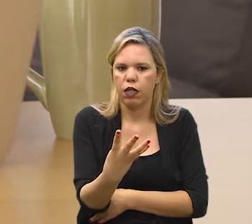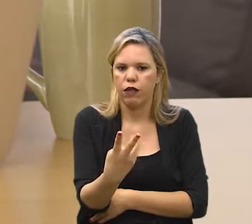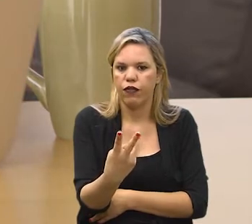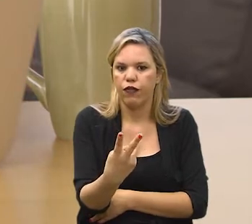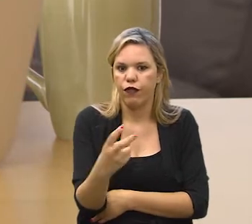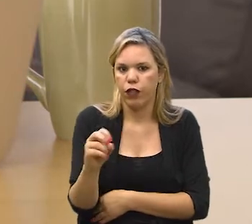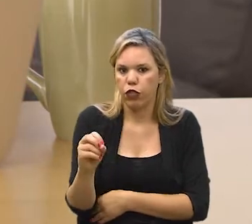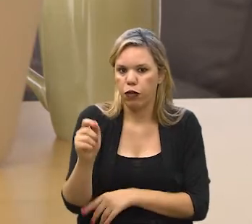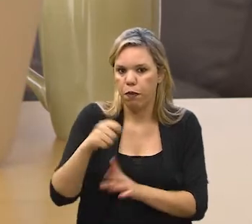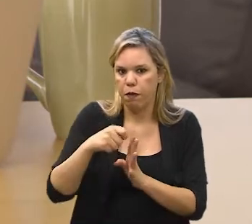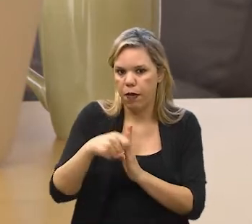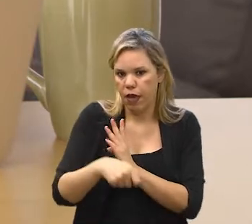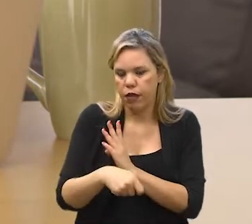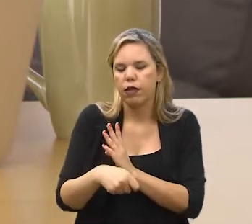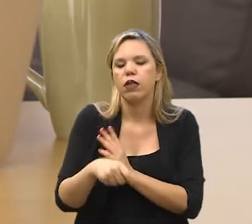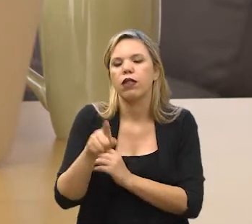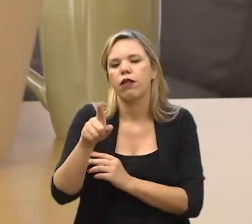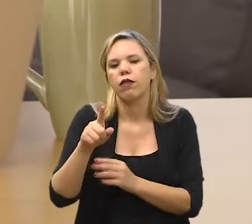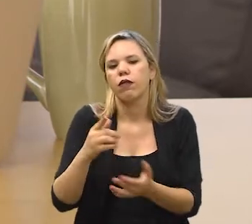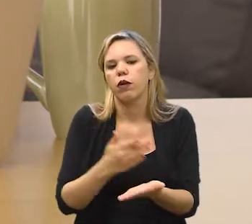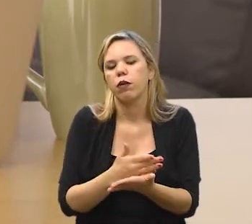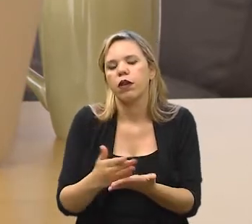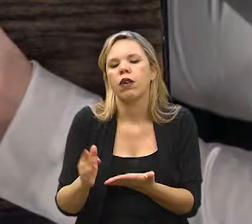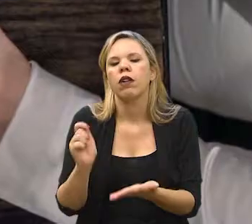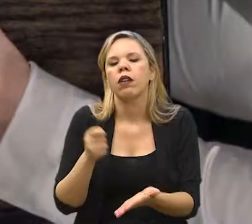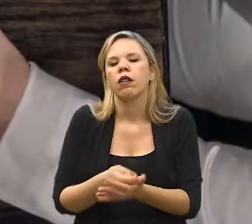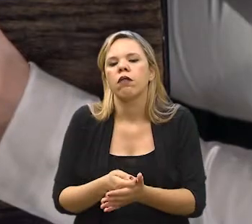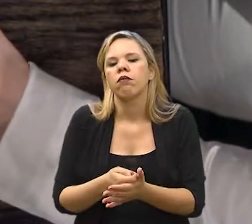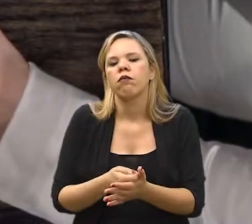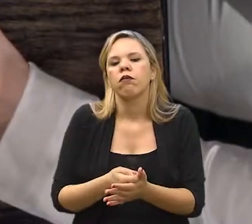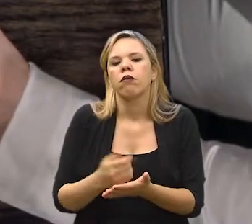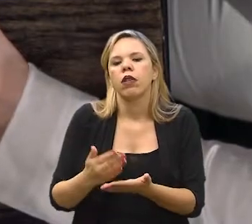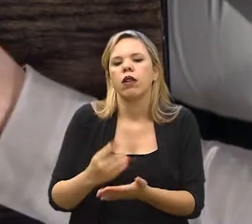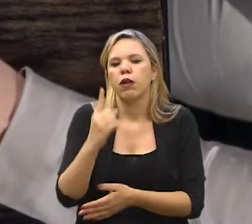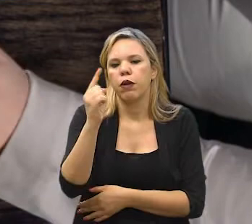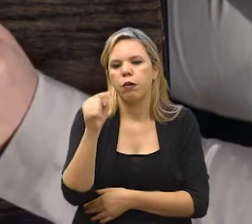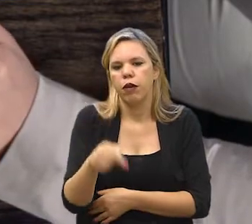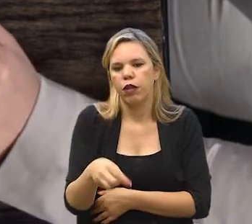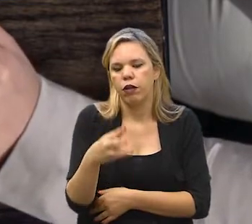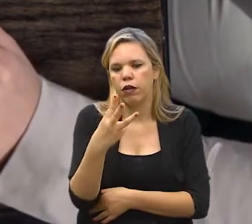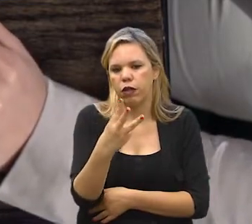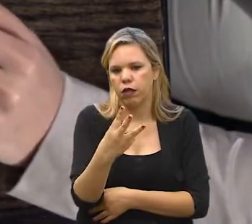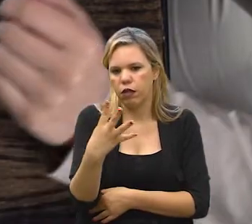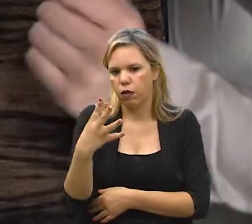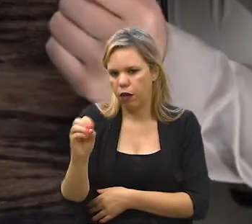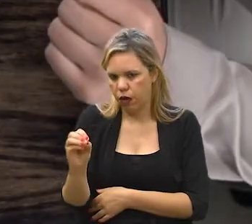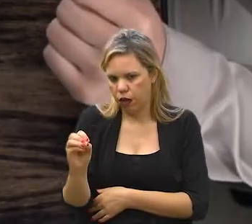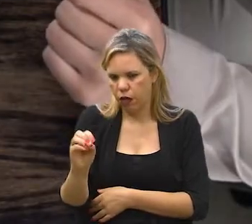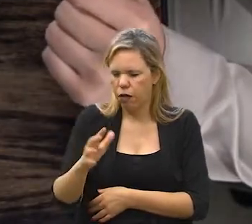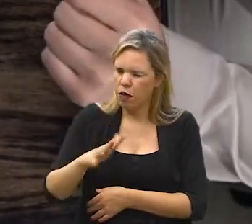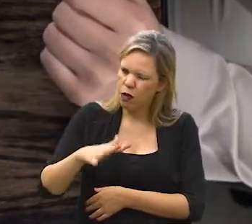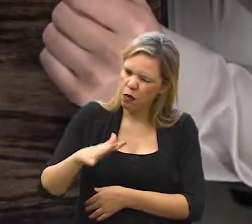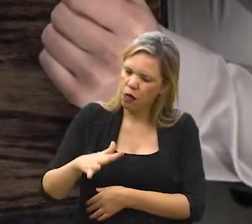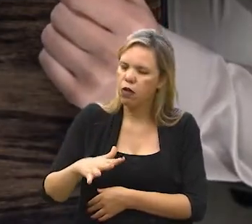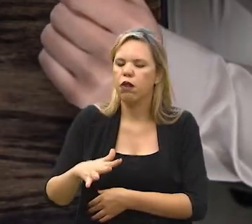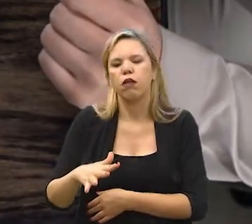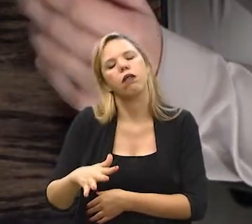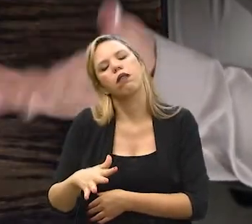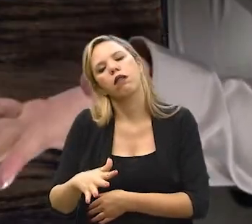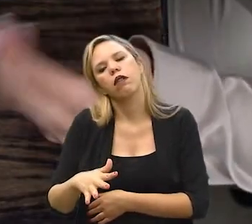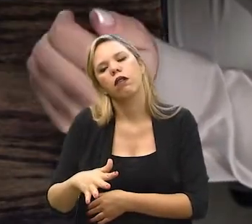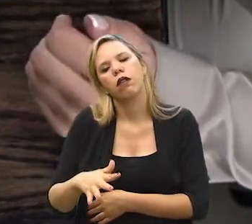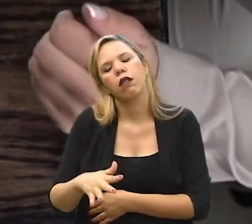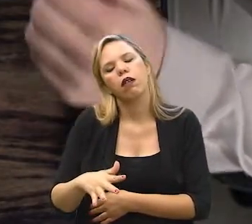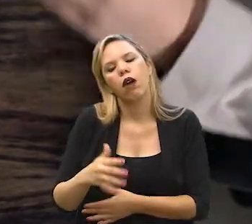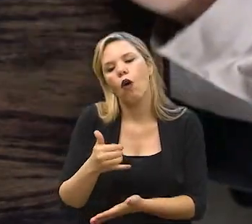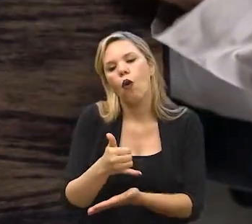420 meses, você estaria iniciando com uma parcela de 1.340 aproximadamente, e como é um plano,